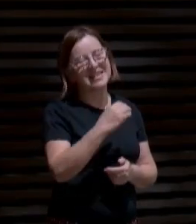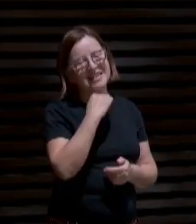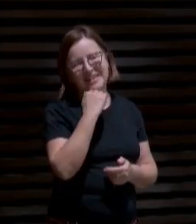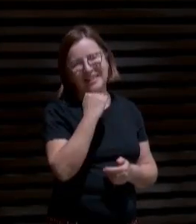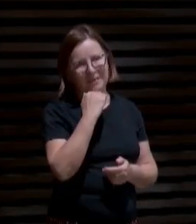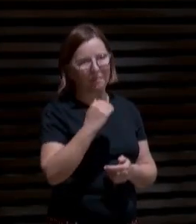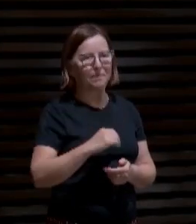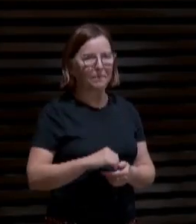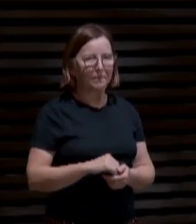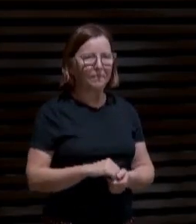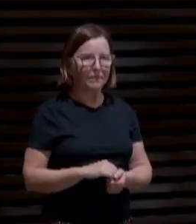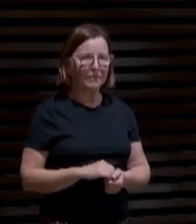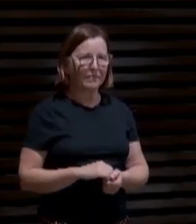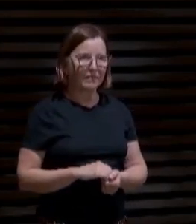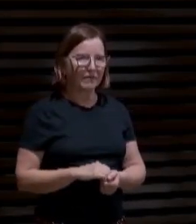ninguém.